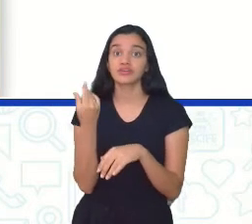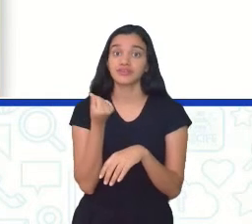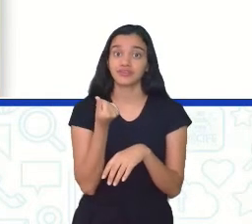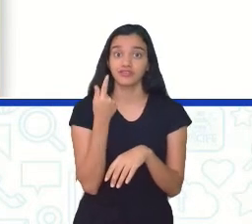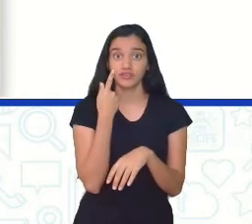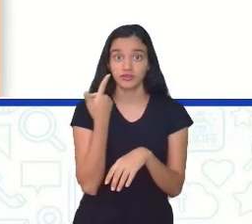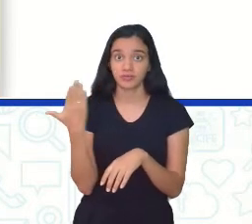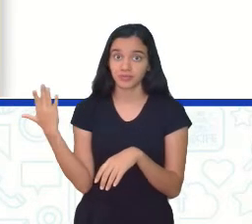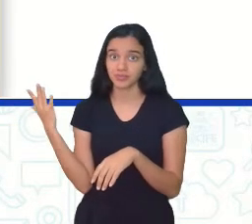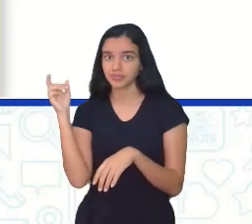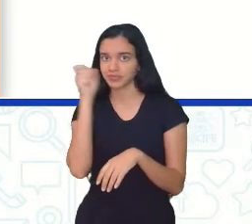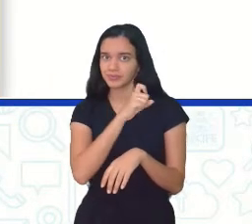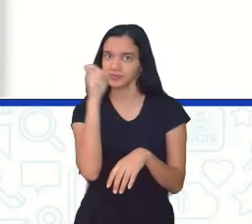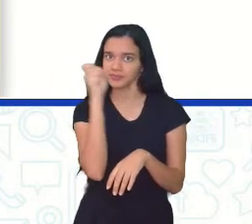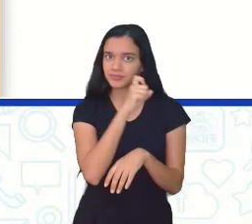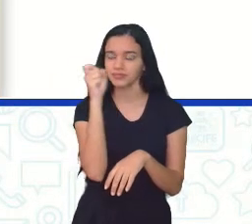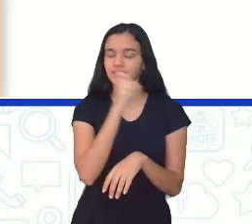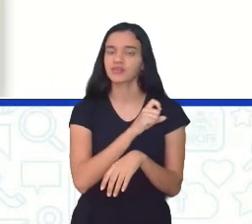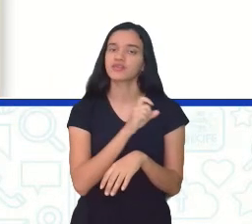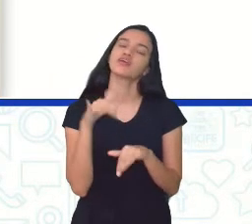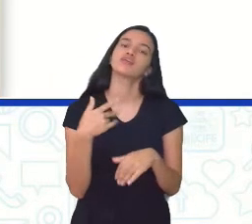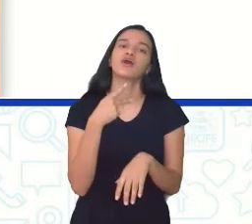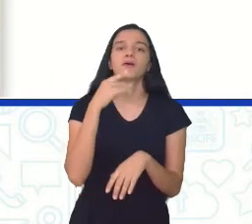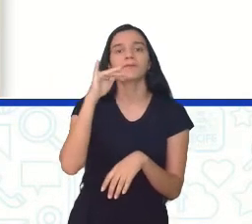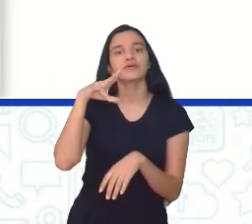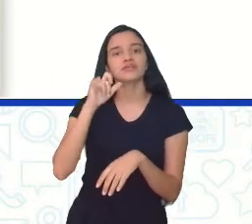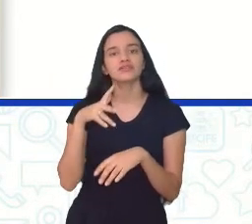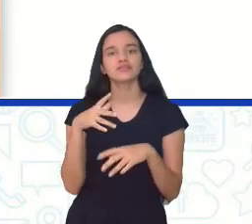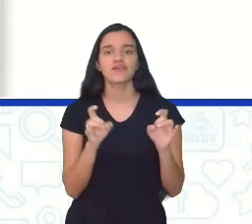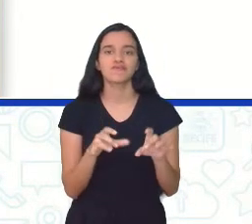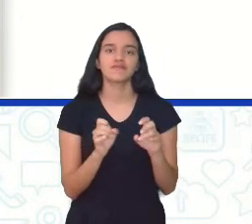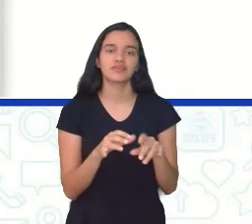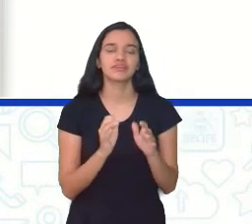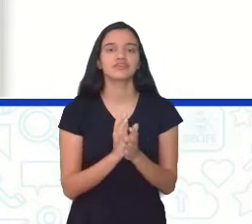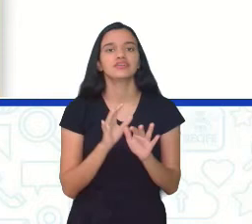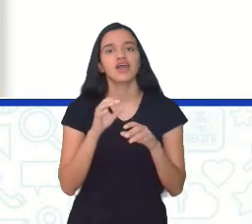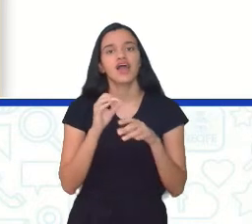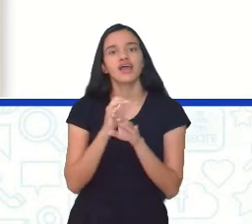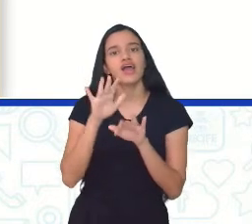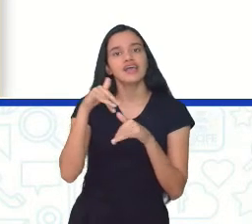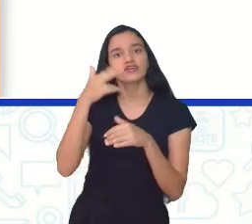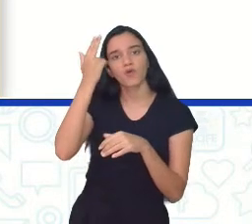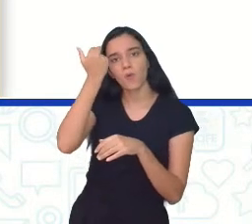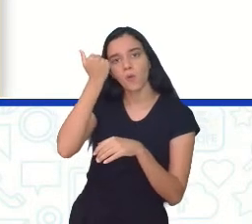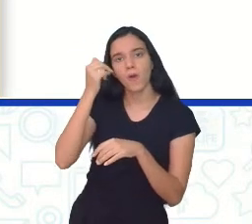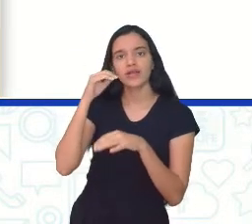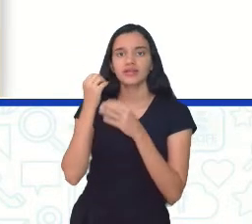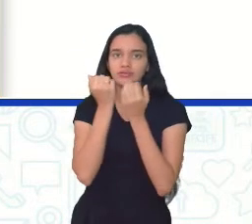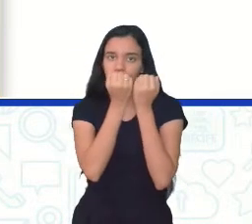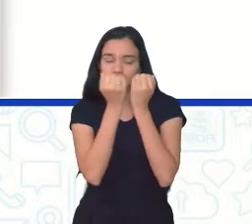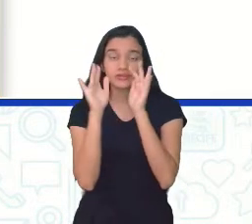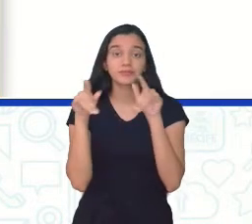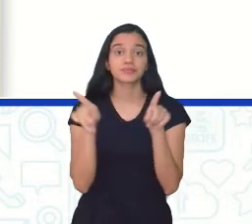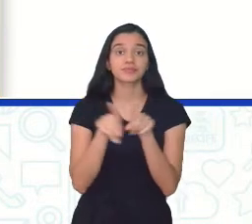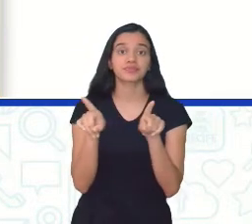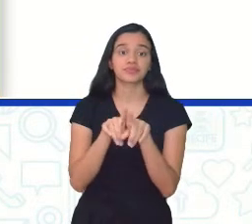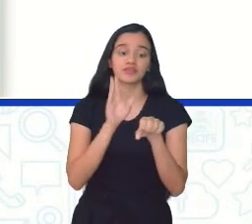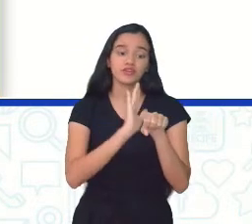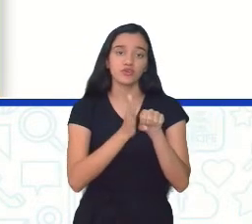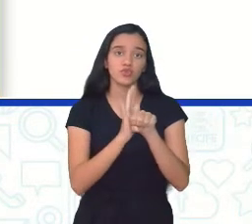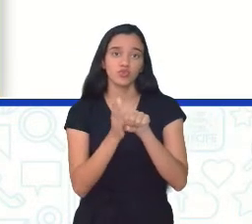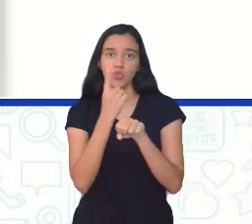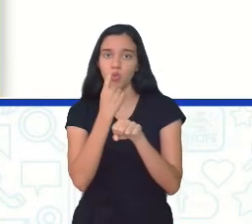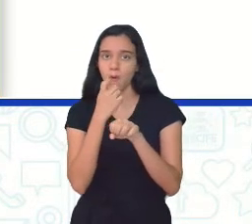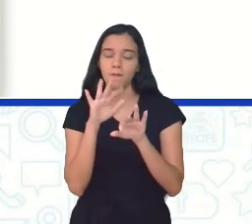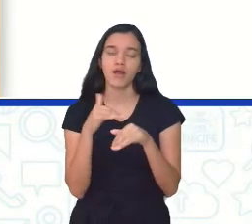aí são fictícios. Pedro vende na feira cenouras a R$ 1 por quilo e tomates a R$ 1,10 por